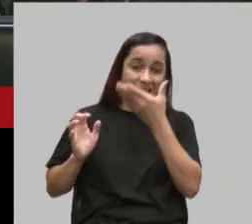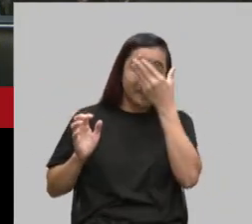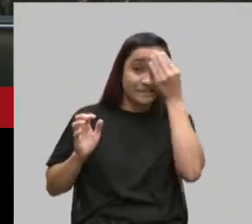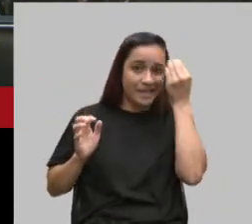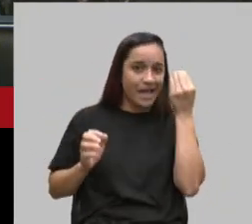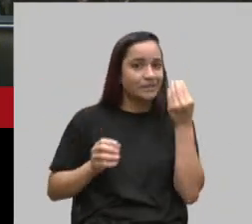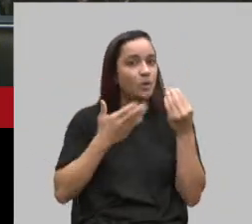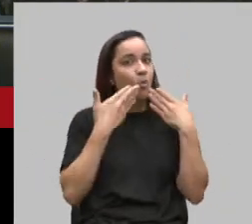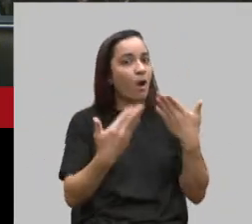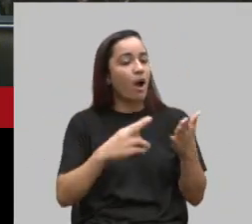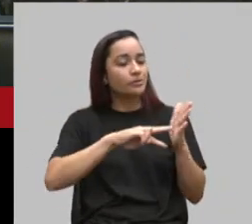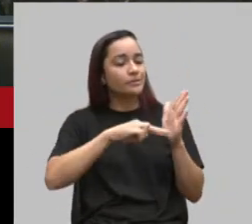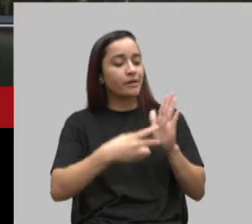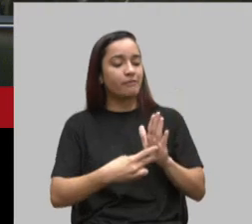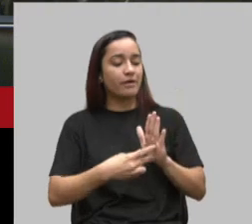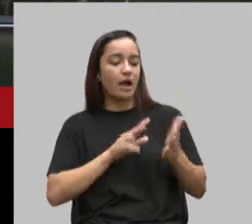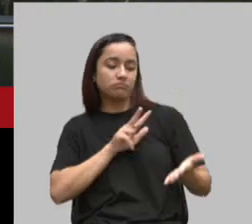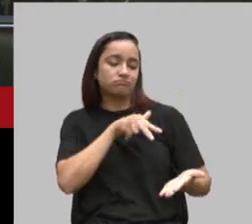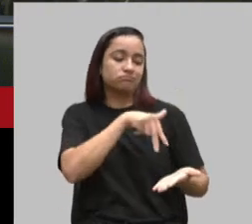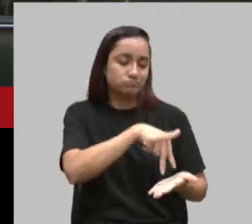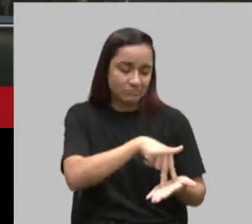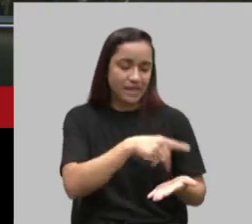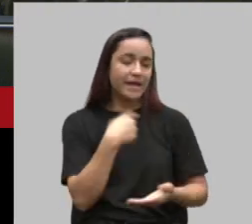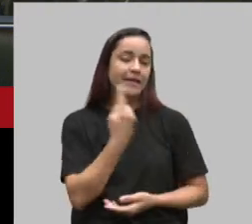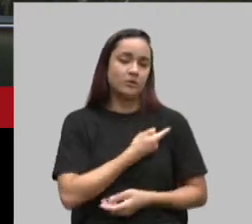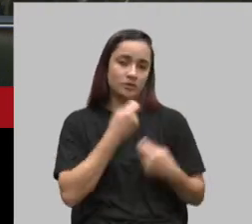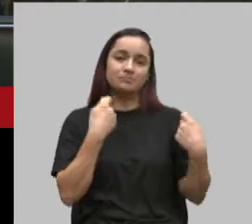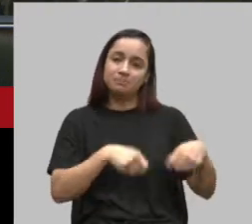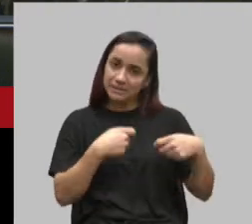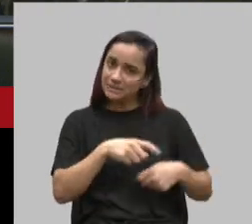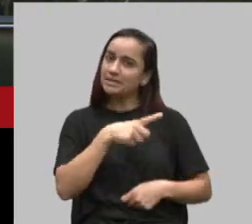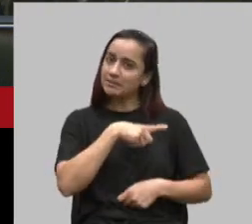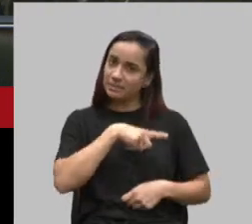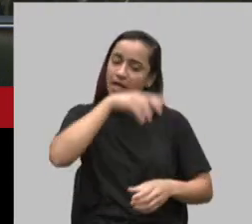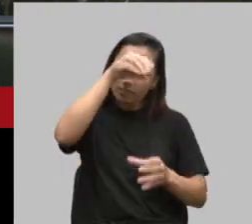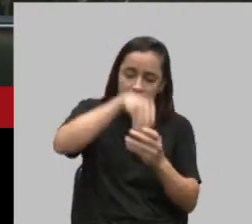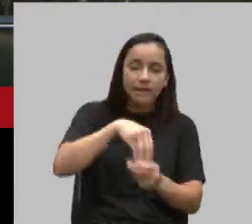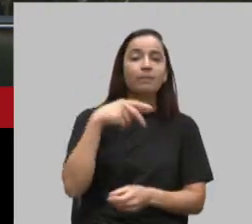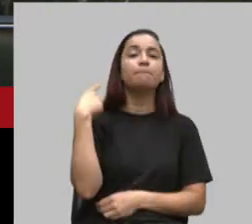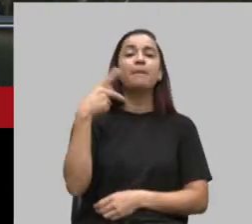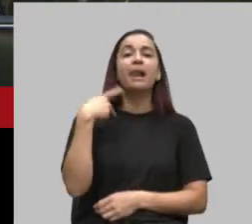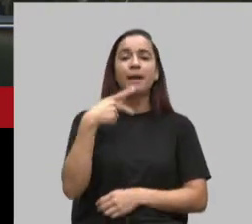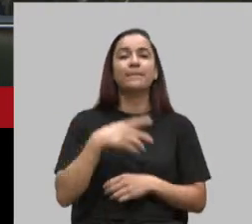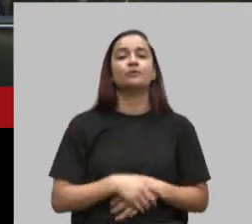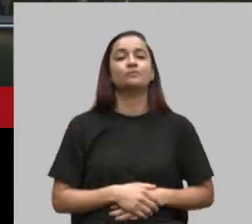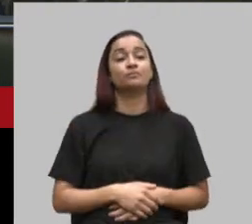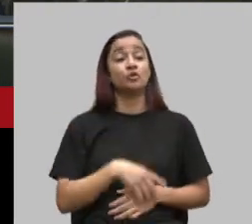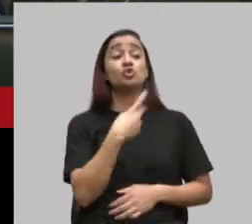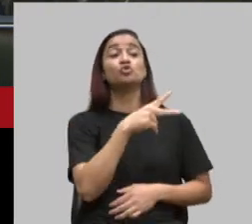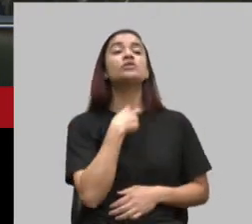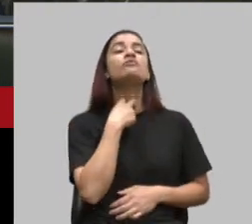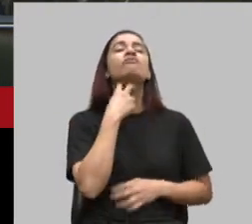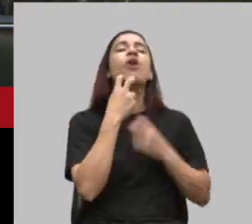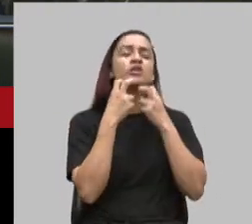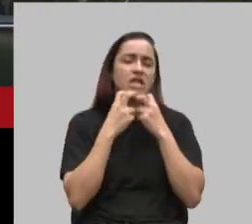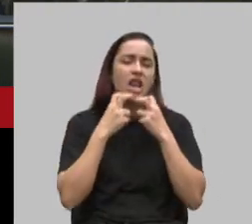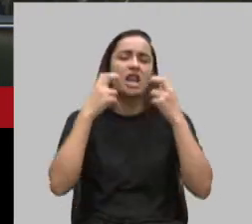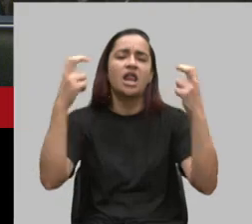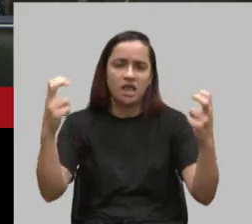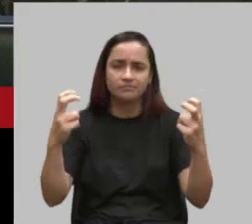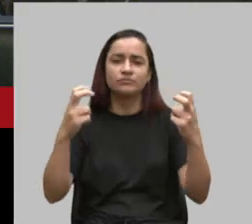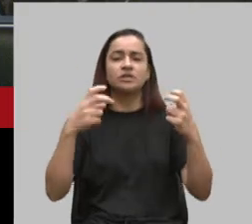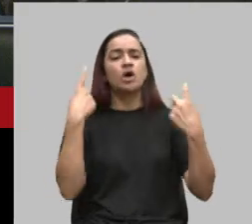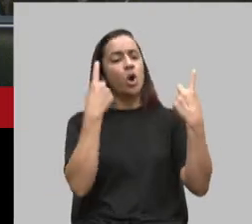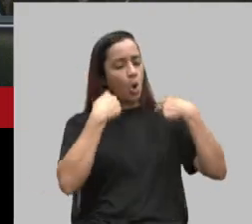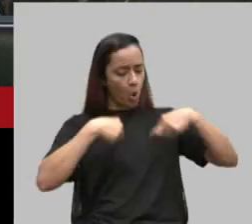representatividade que nós precisamos ter no Parlamento levem as suas vozes seus corpos